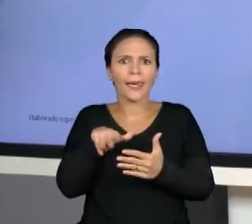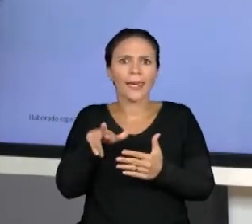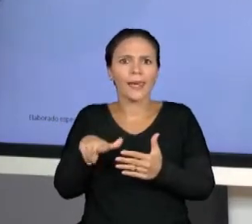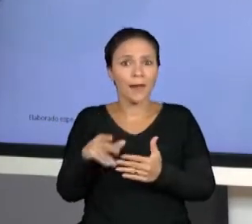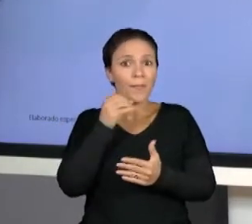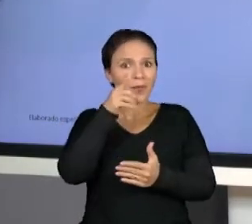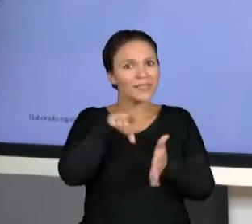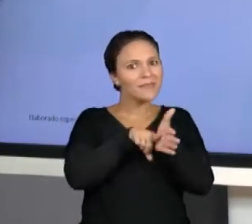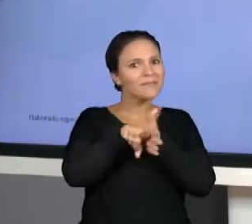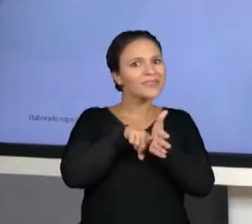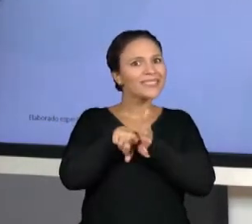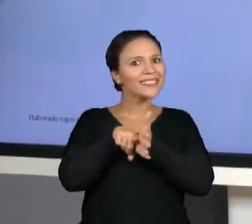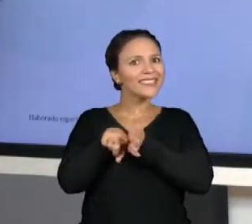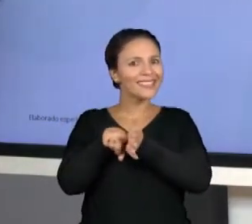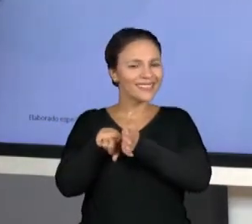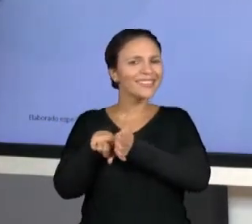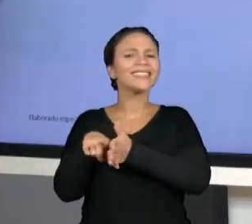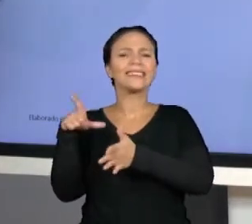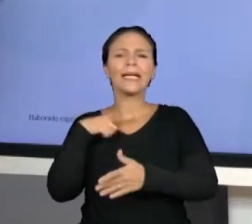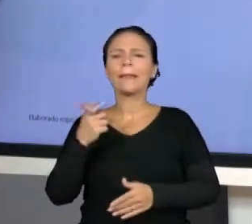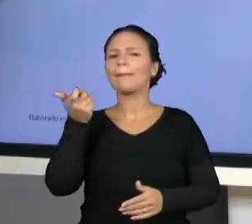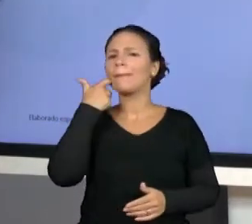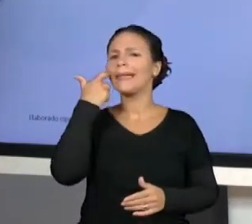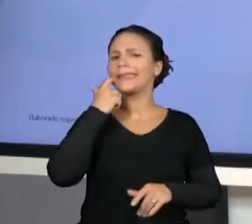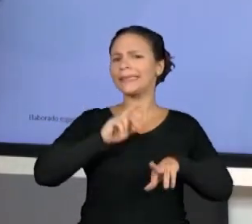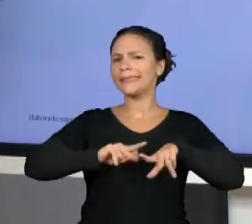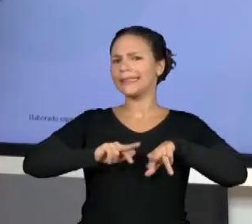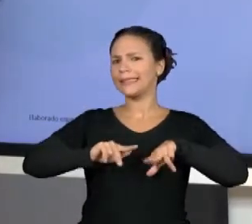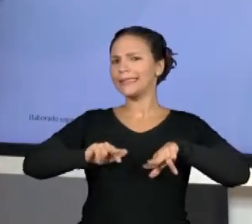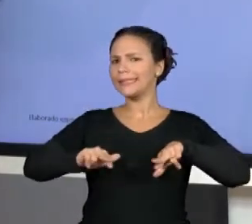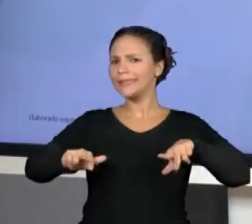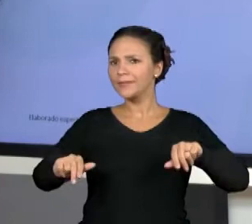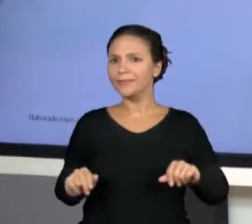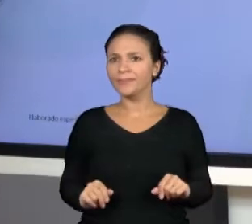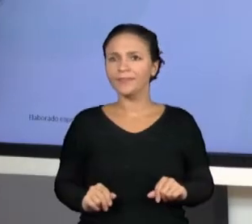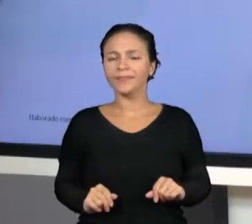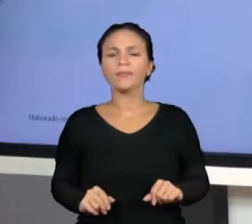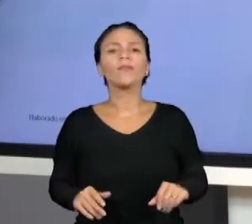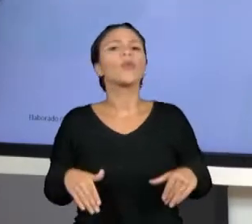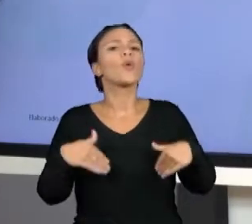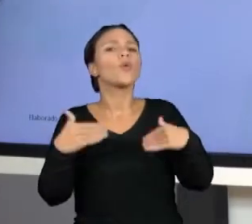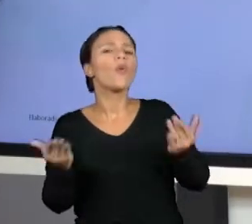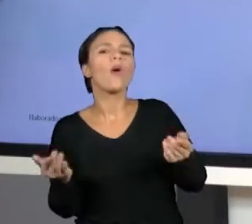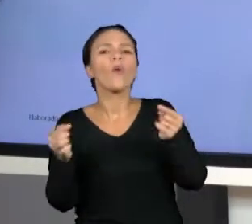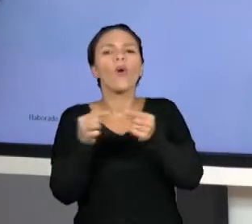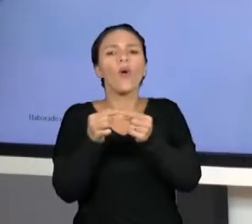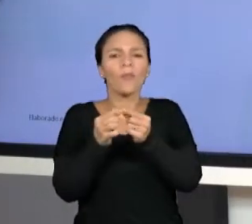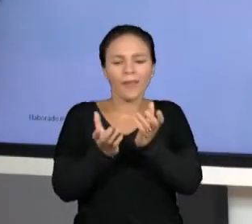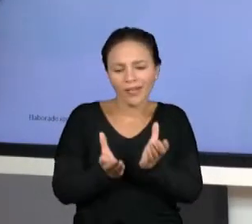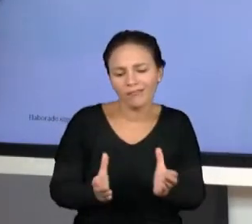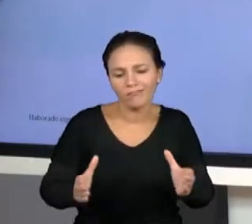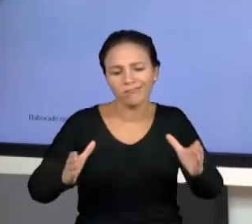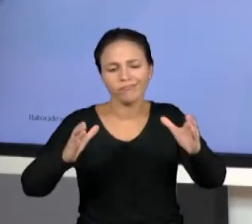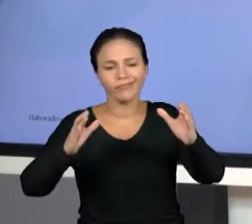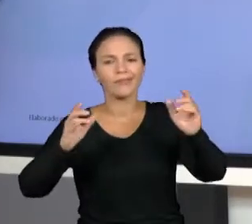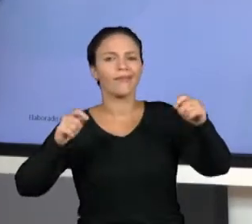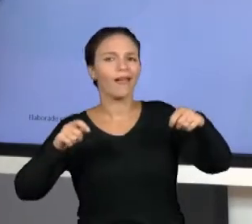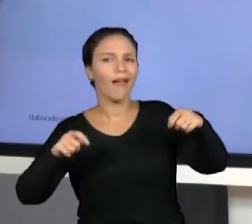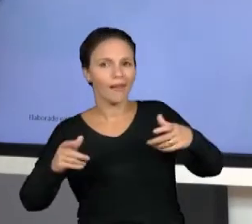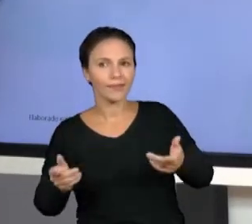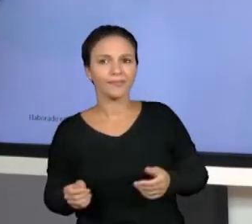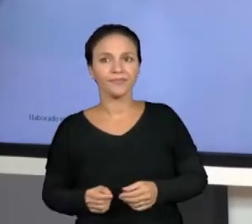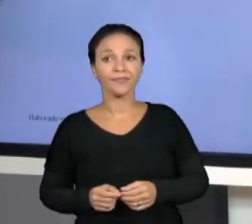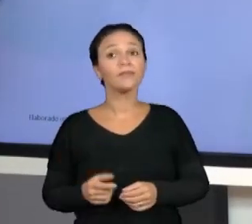uma pesquisada aí nos tipos de peixe, né? E em que tipo de aquário eles podem viver. Então,